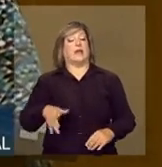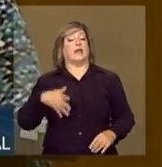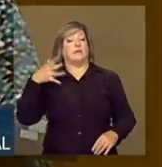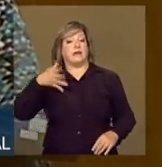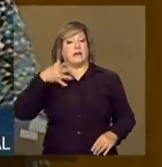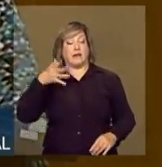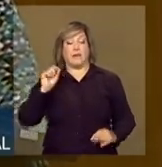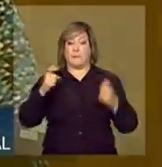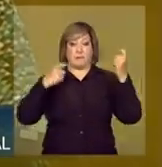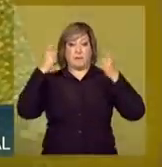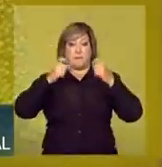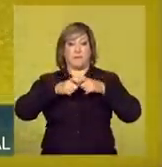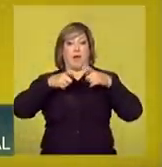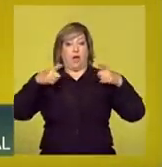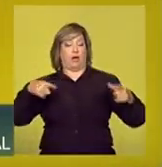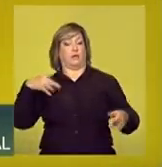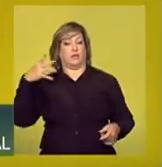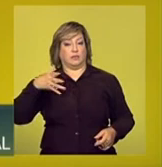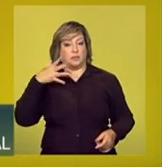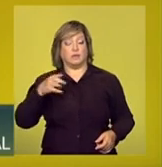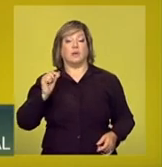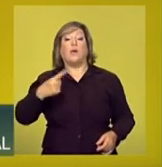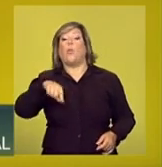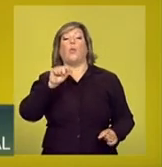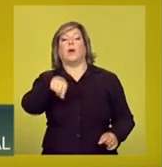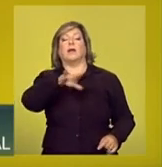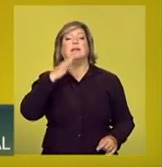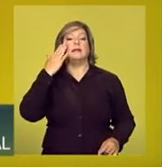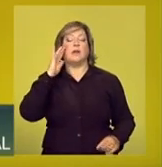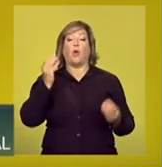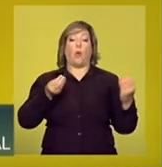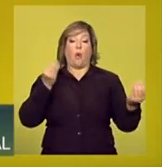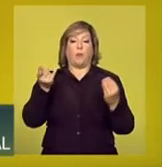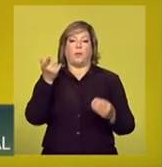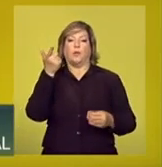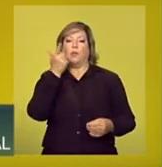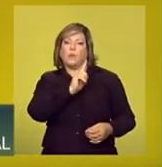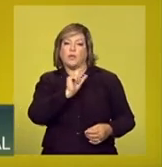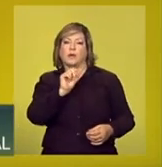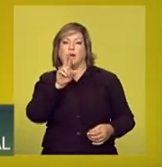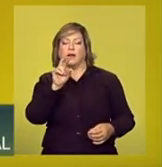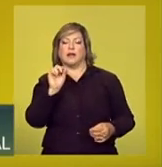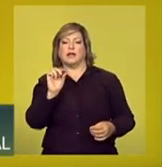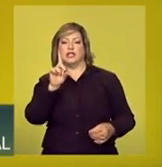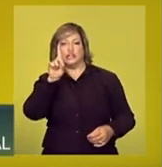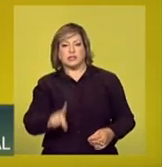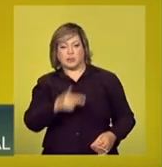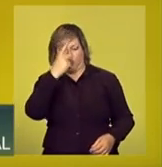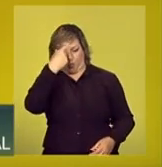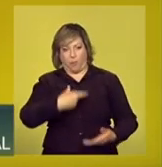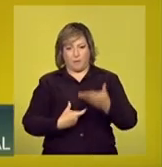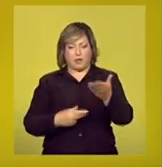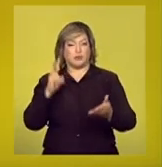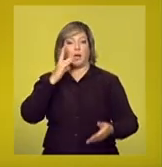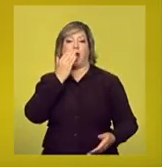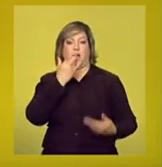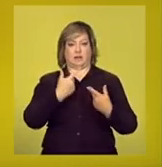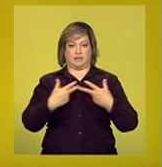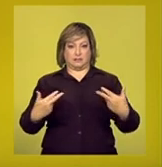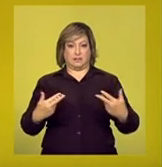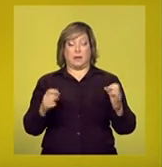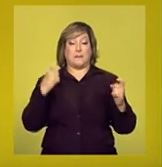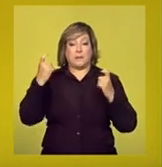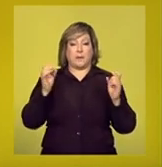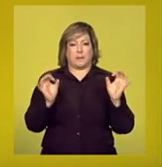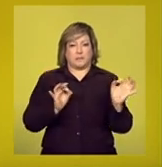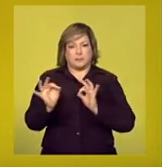a preocupação maior dos gestores é com o que eles entendem como a realização do direito humano à alimentação e toda a preocupação de organizar, de